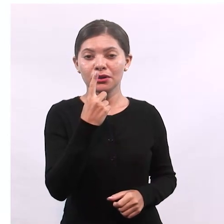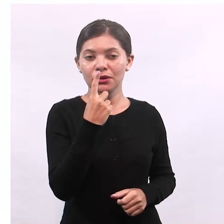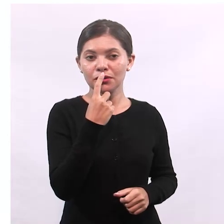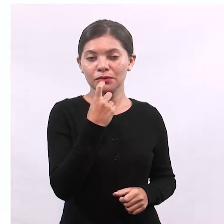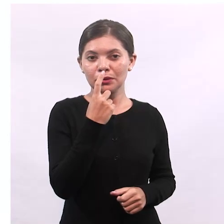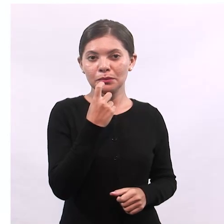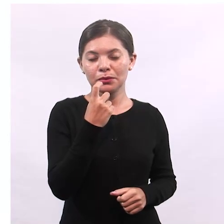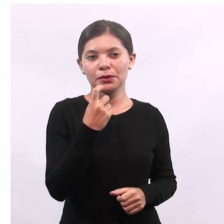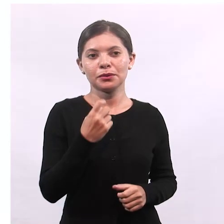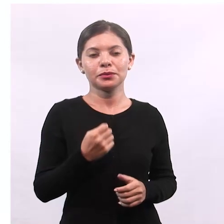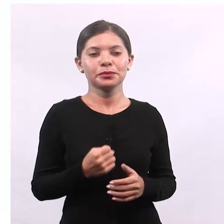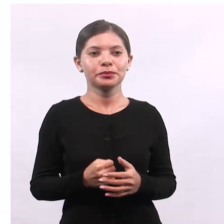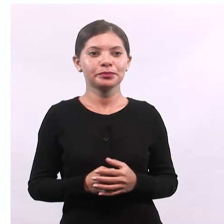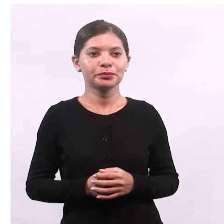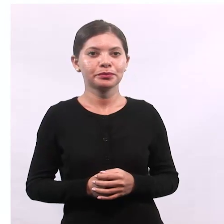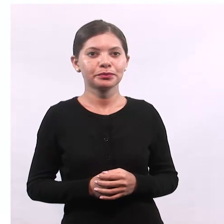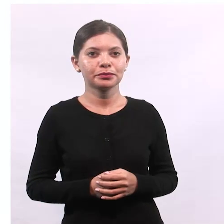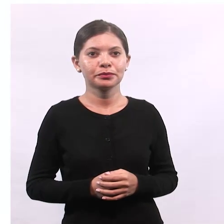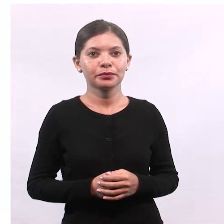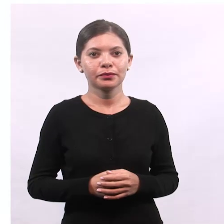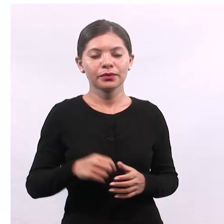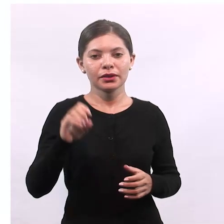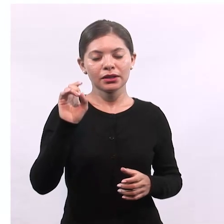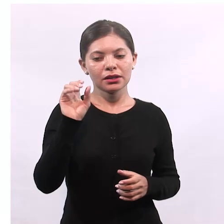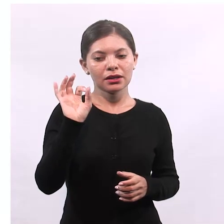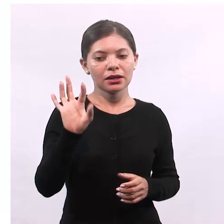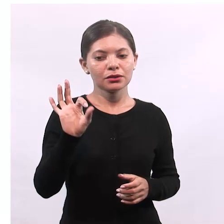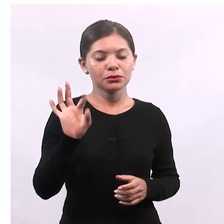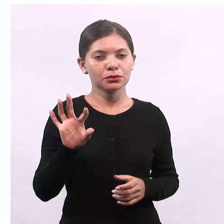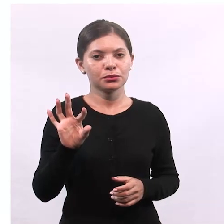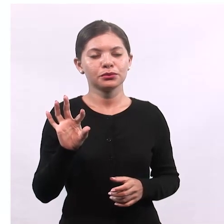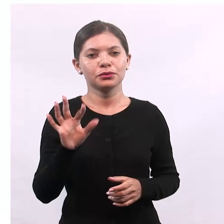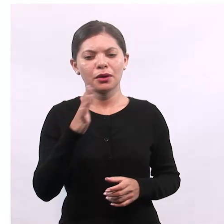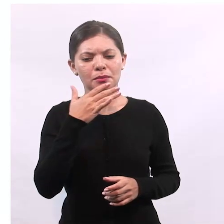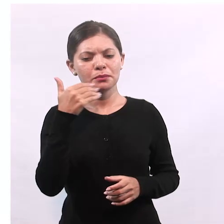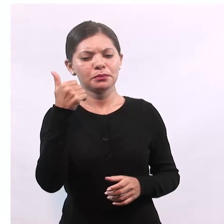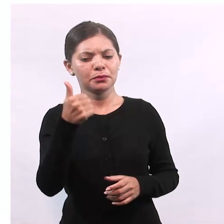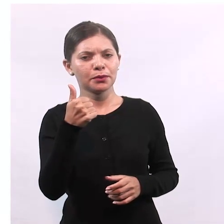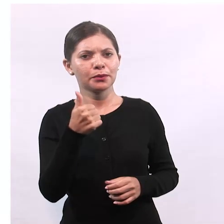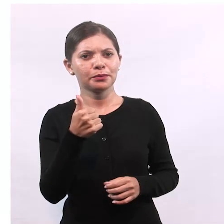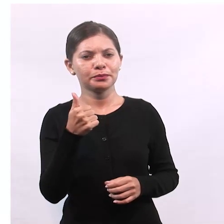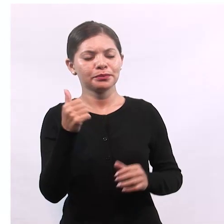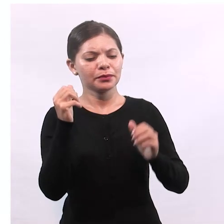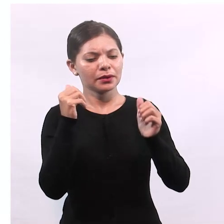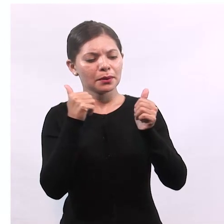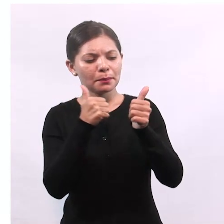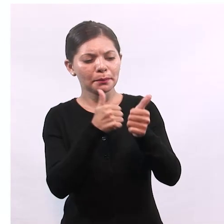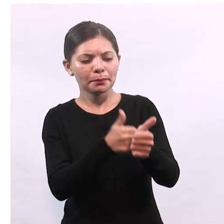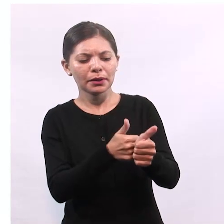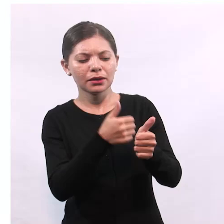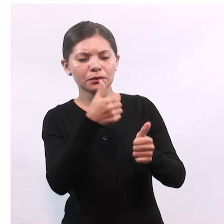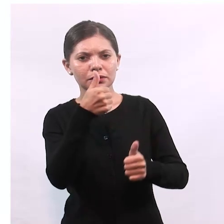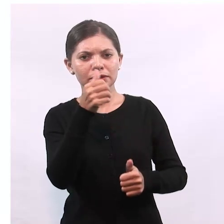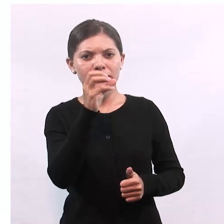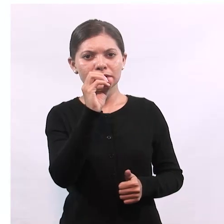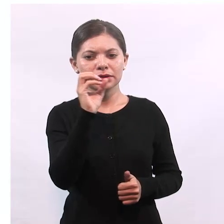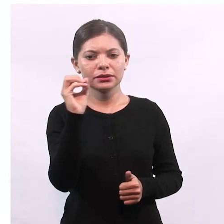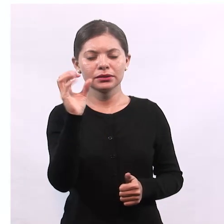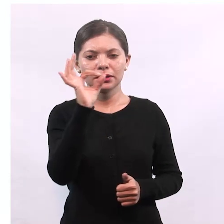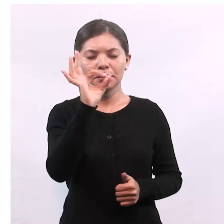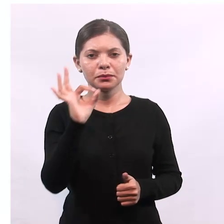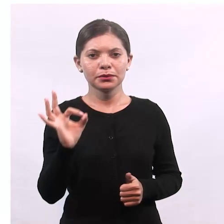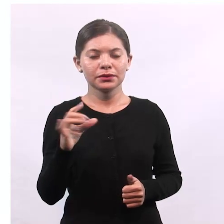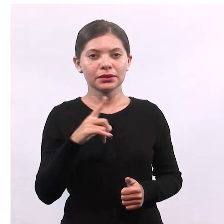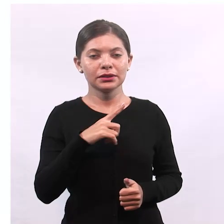só são mais crítica e azul mais favorável quanto mais azul o mais próximo desse Tom mais próximo de 100%